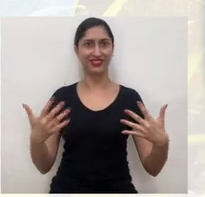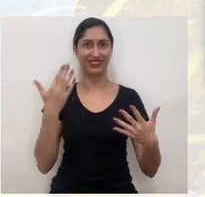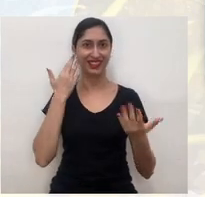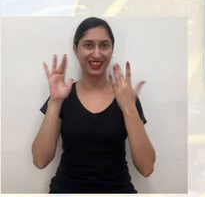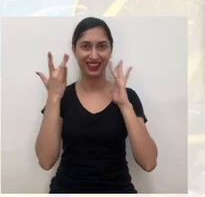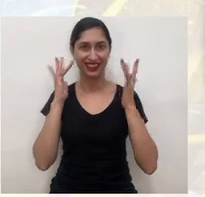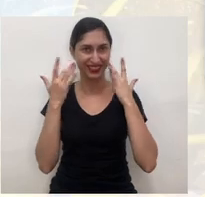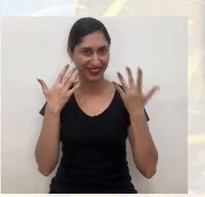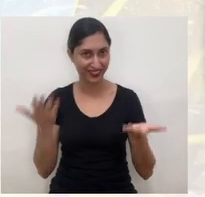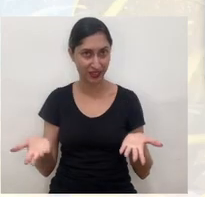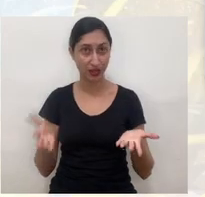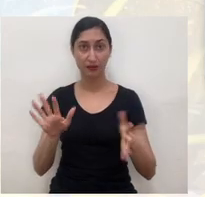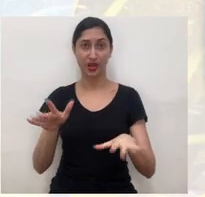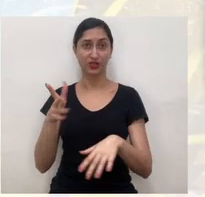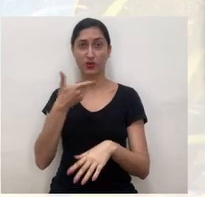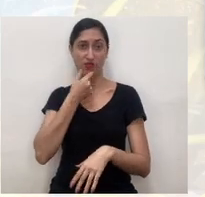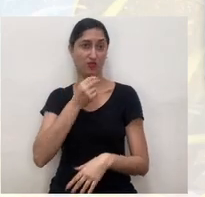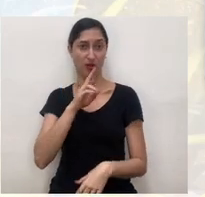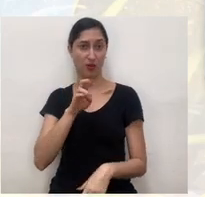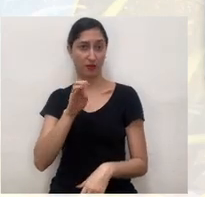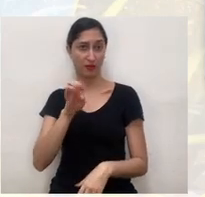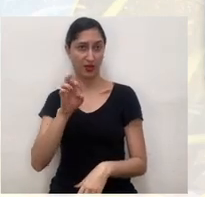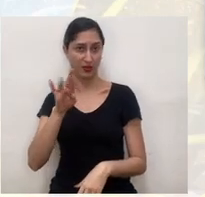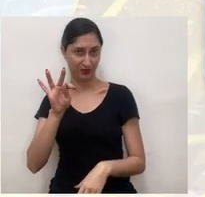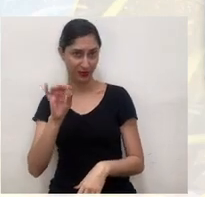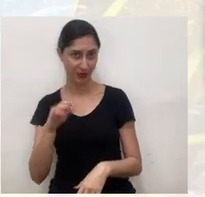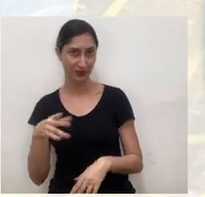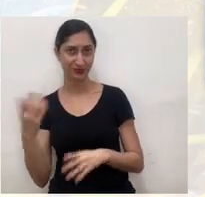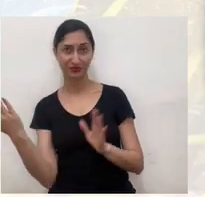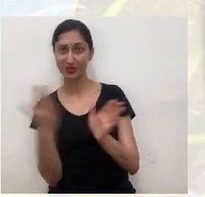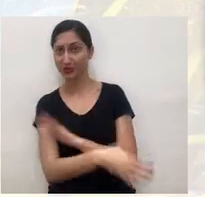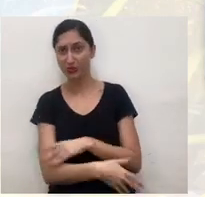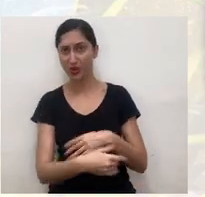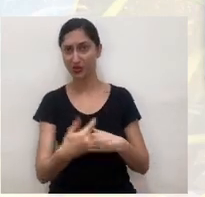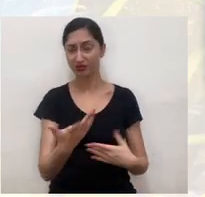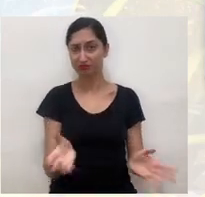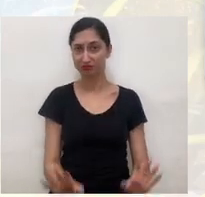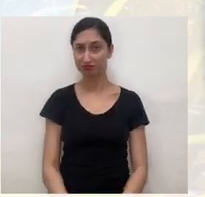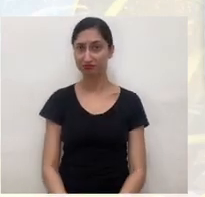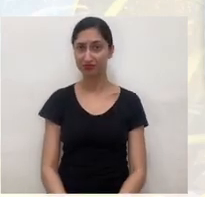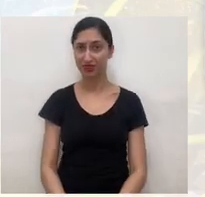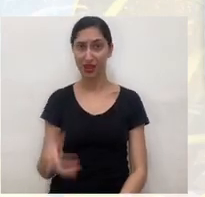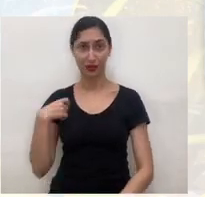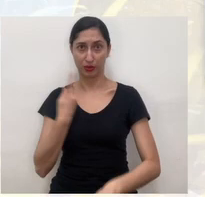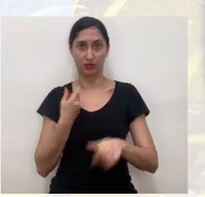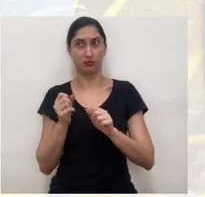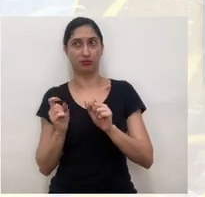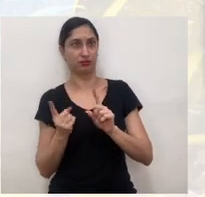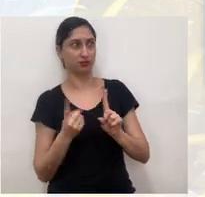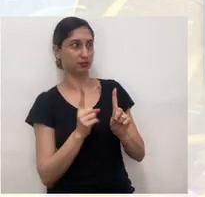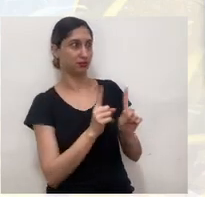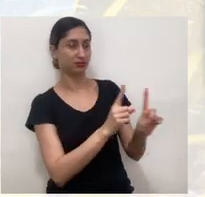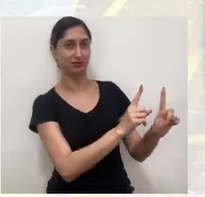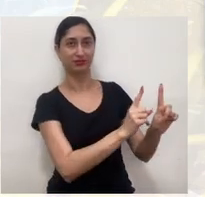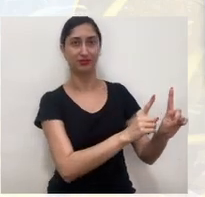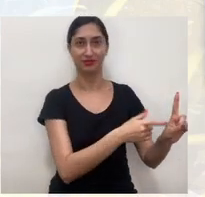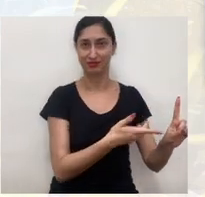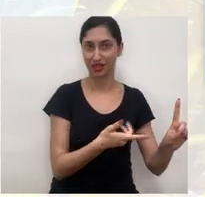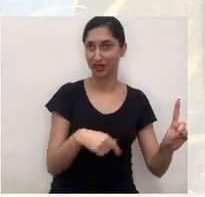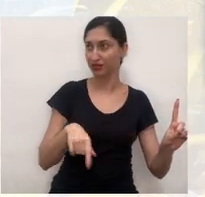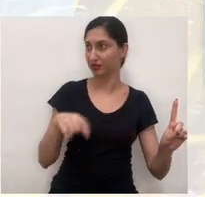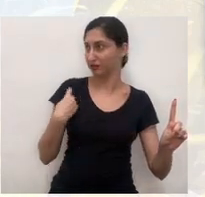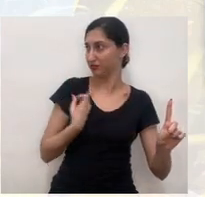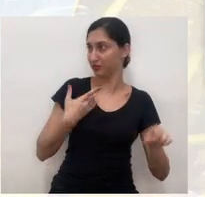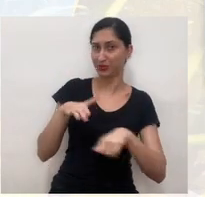Roberto foi embora, foi lá para a rua, e aí a gente foi atrás dele, nunca mais falamos com o cara, nunca mais